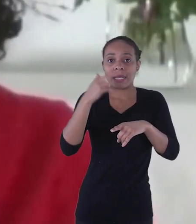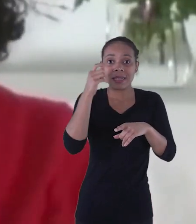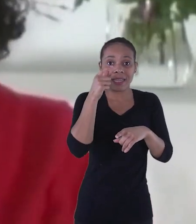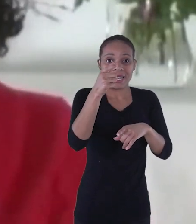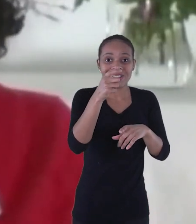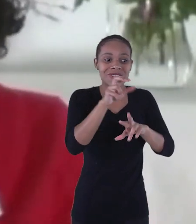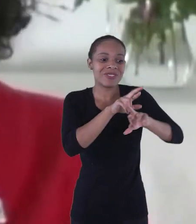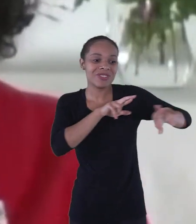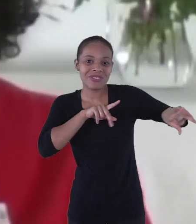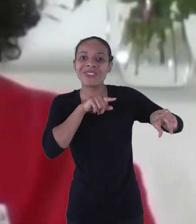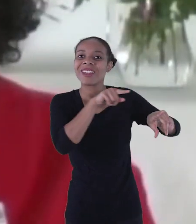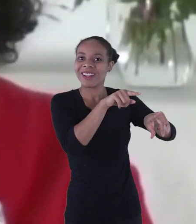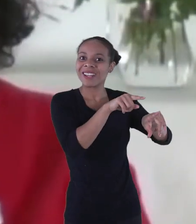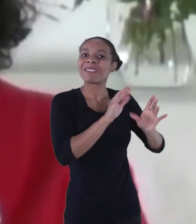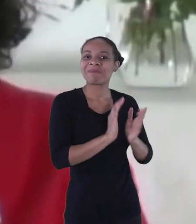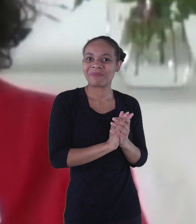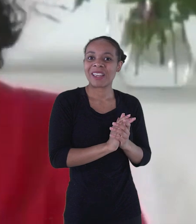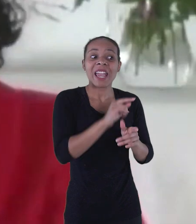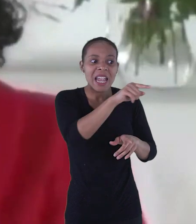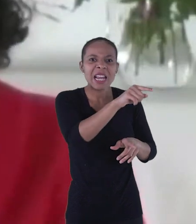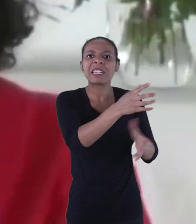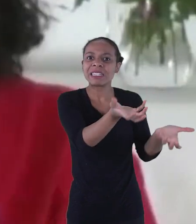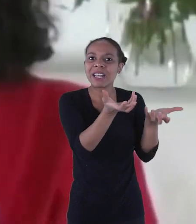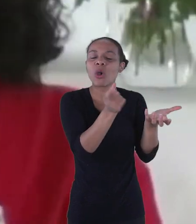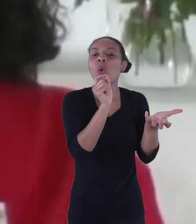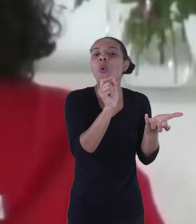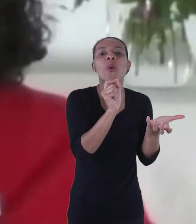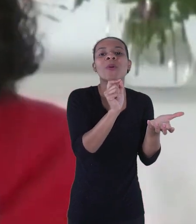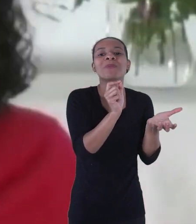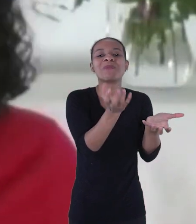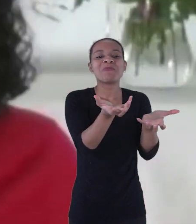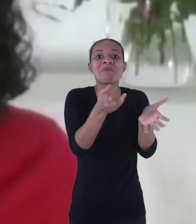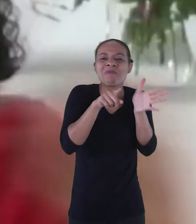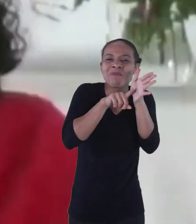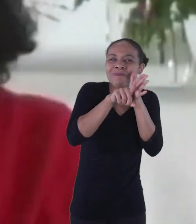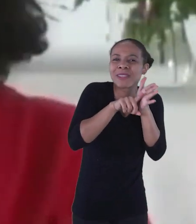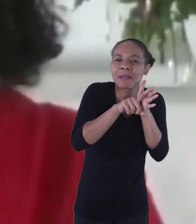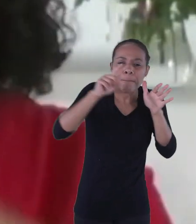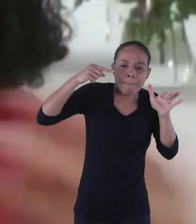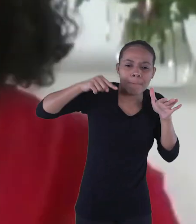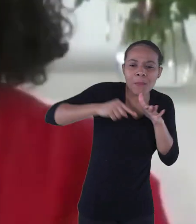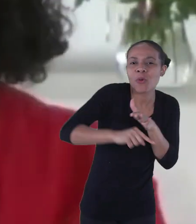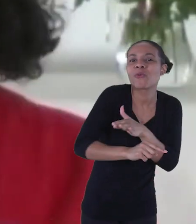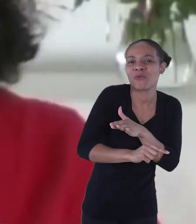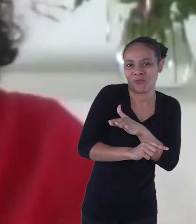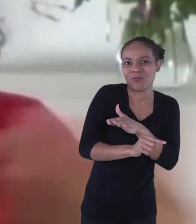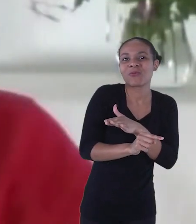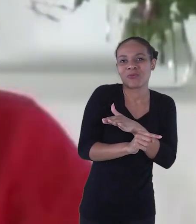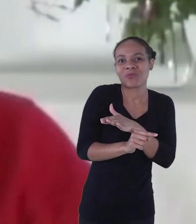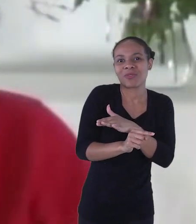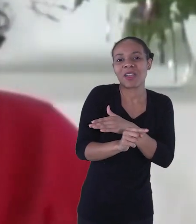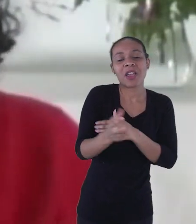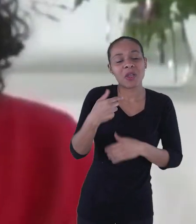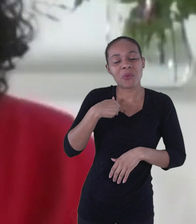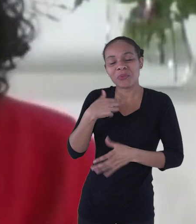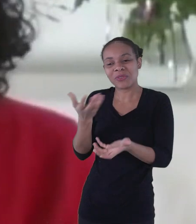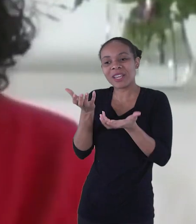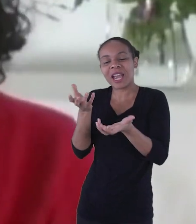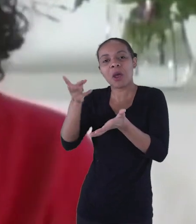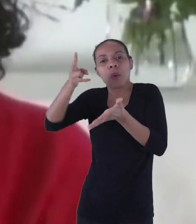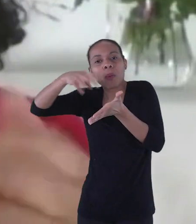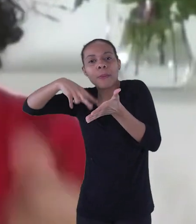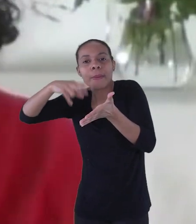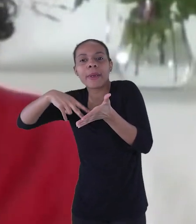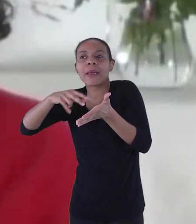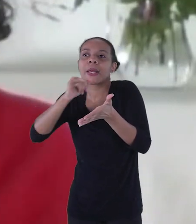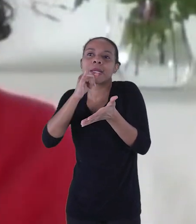fazer essa pesquisa ampla, né? Eu acabo lendo também por tabela, porque você acha o livro, você pega, você lê, mas você não tem aquele